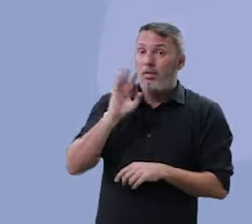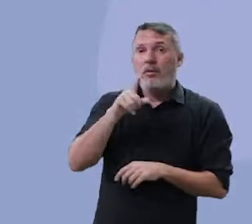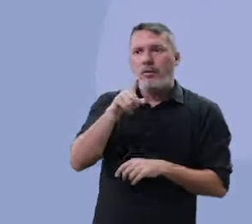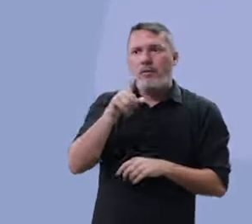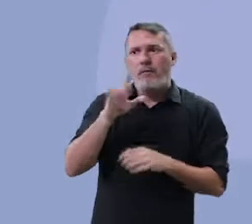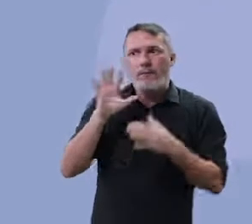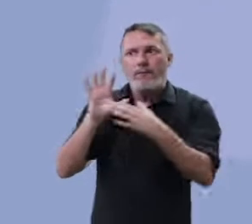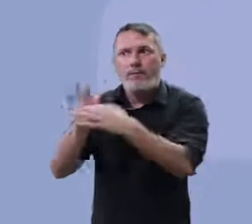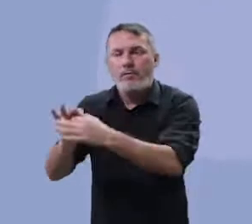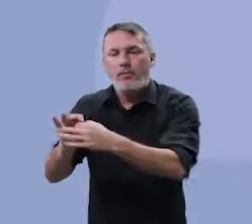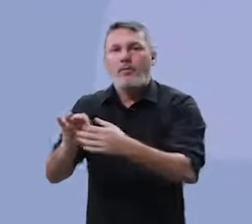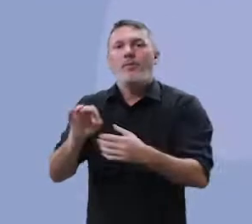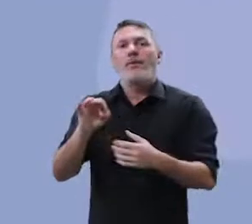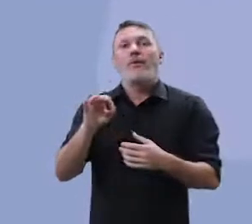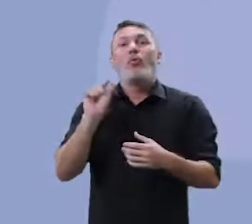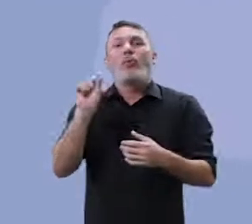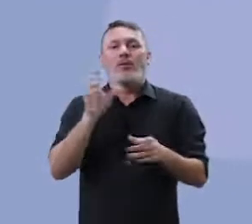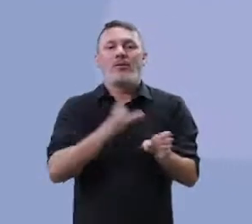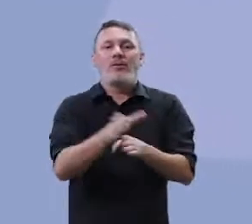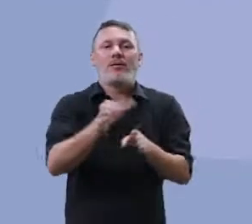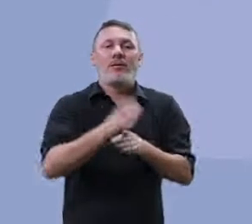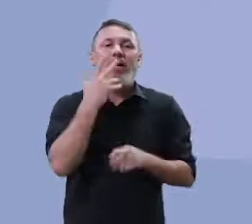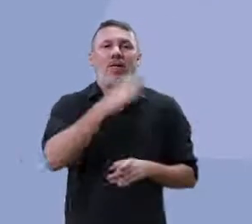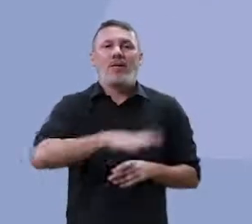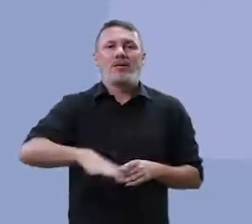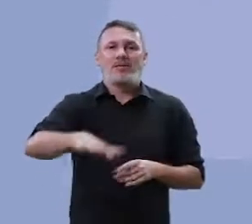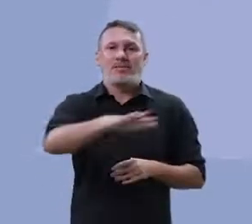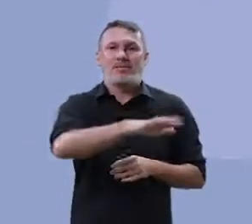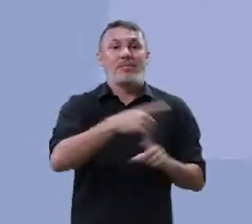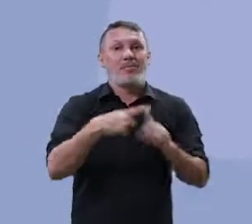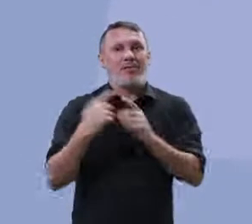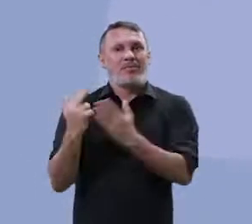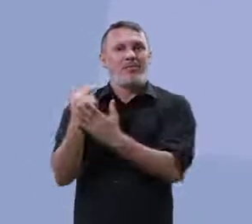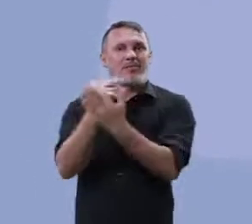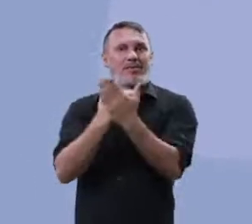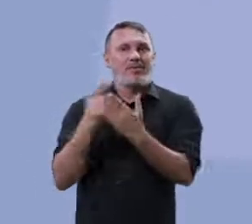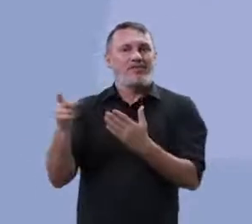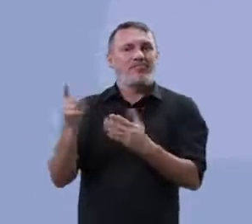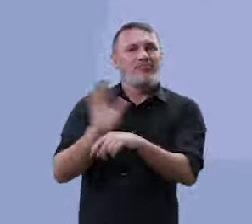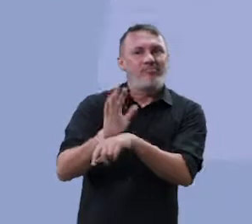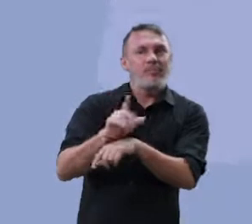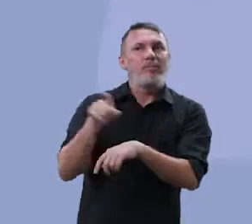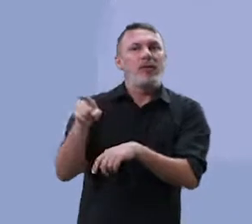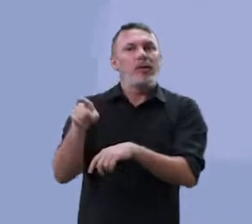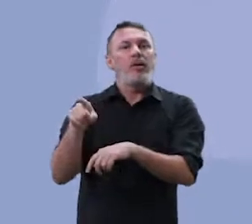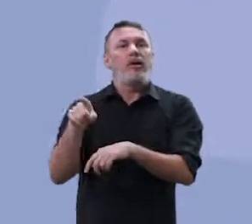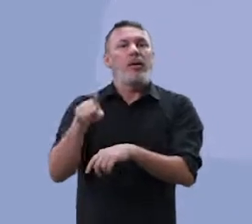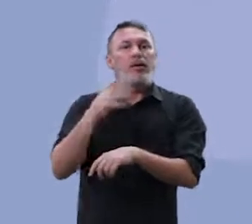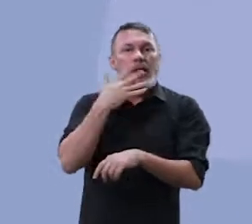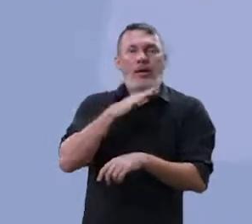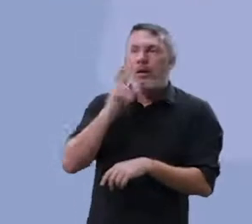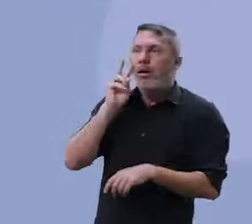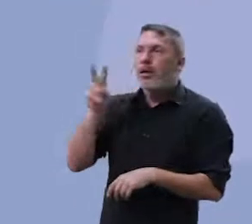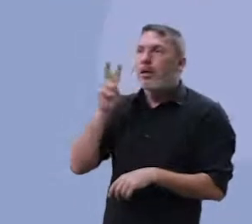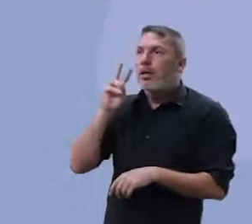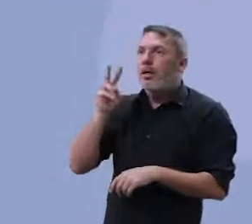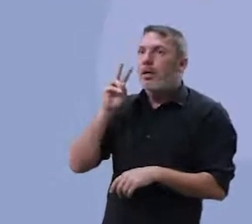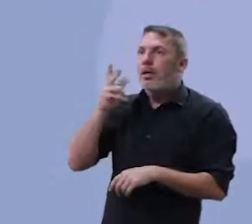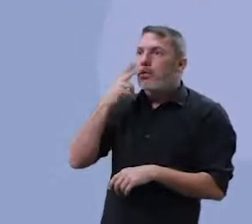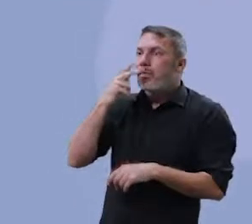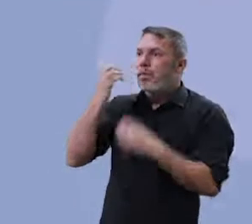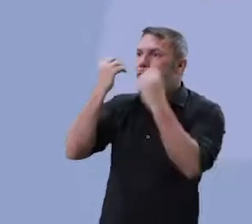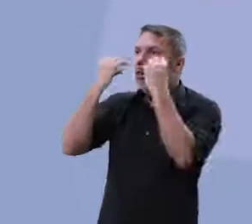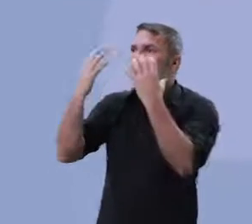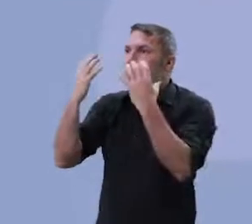bacana trabalhar nesse aspecto, principalmente se você jogar as crianças, porque esse desenho chama a atenção das crianças e através desse desenho